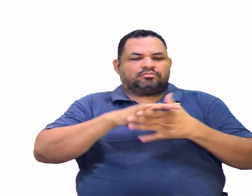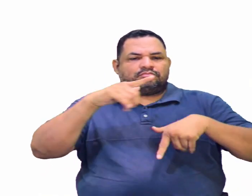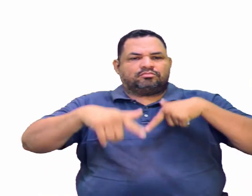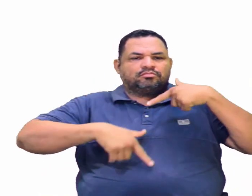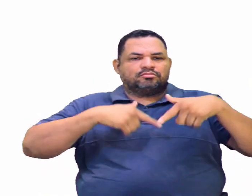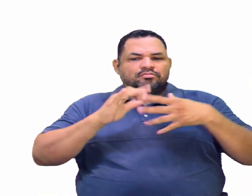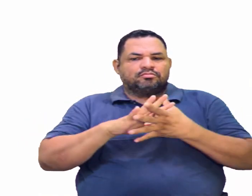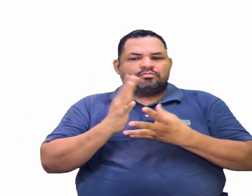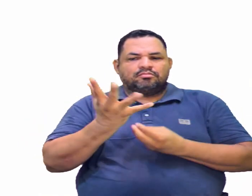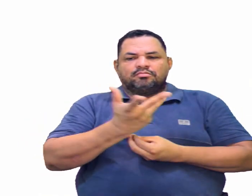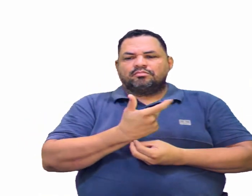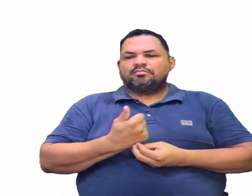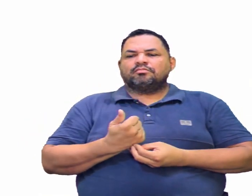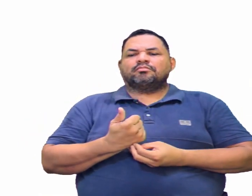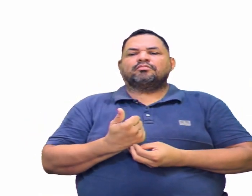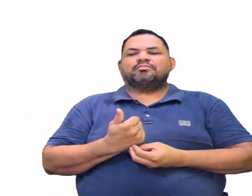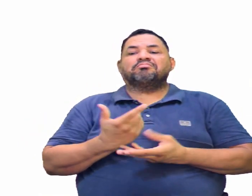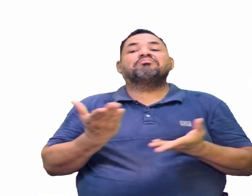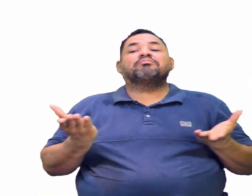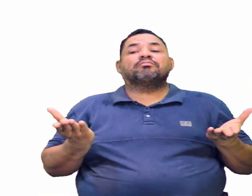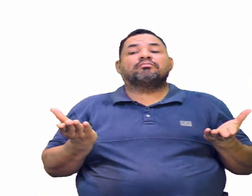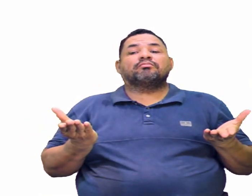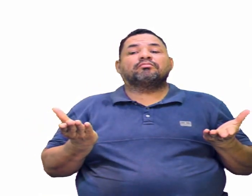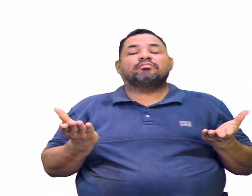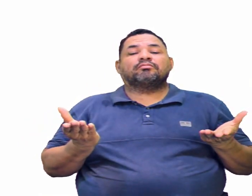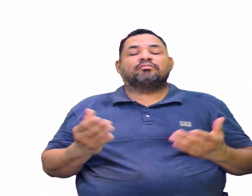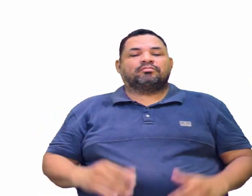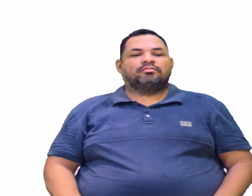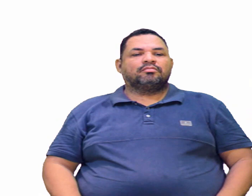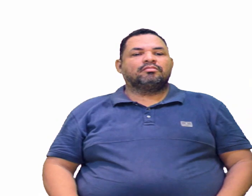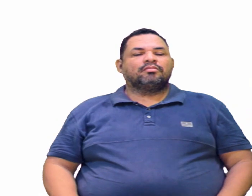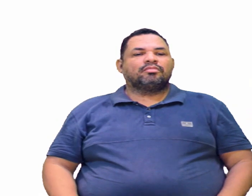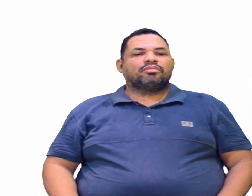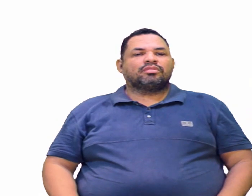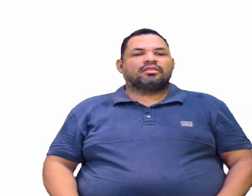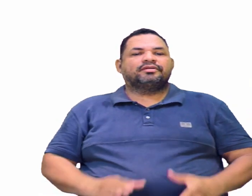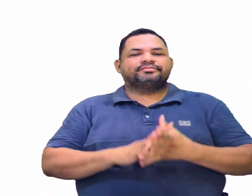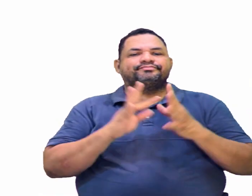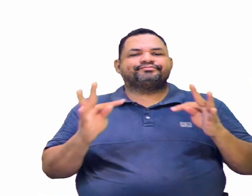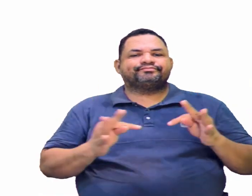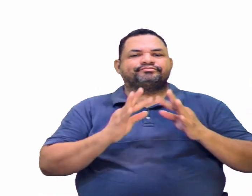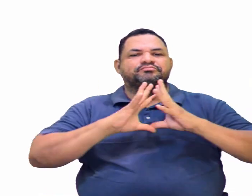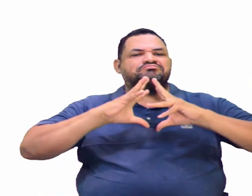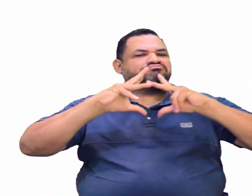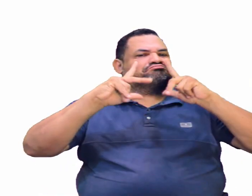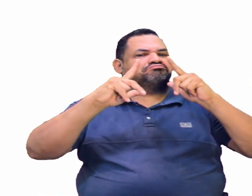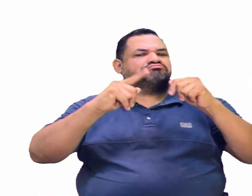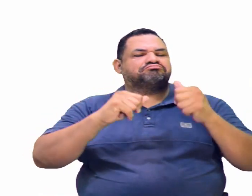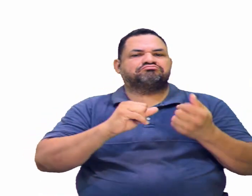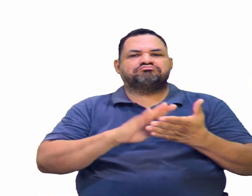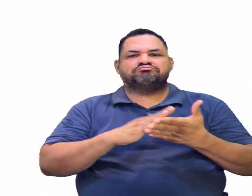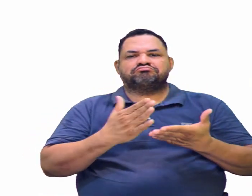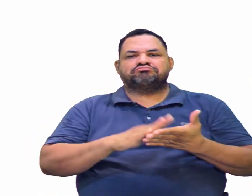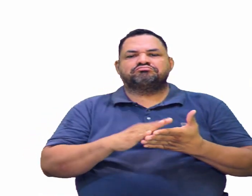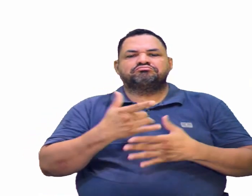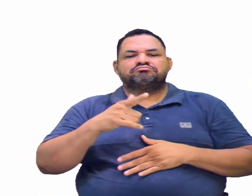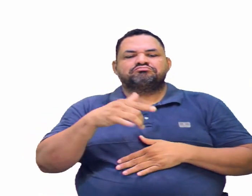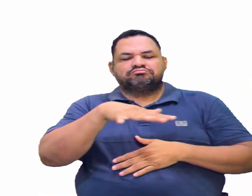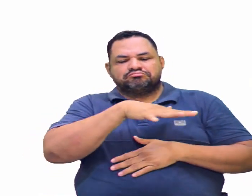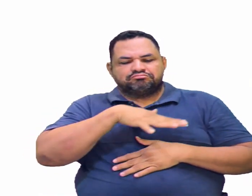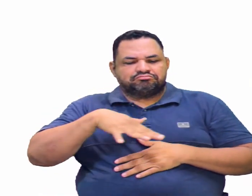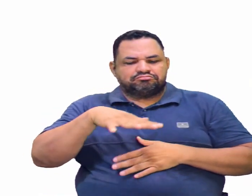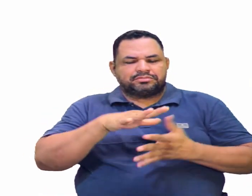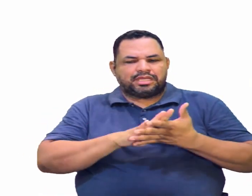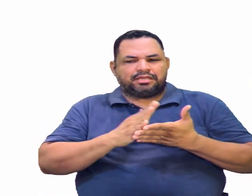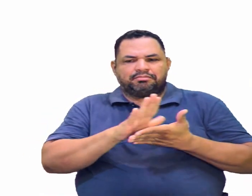produzir arte? Você acha que as tecnologias digitais tomaram conta de tudo? Não sobra mais espaço para